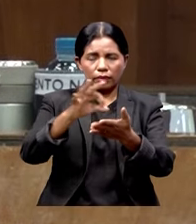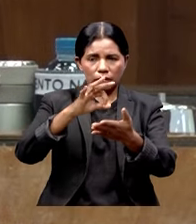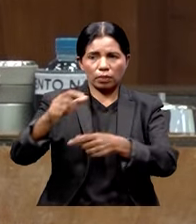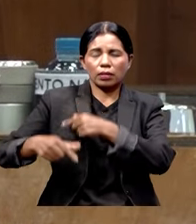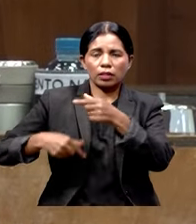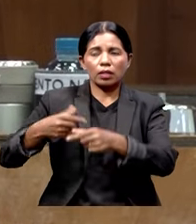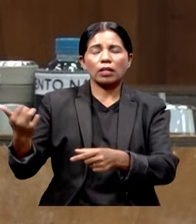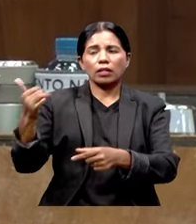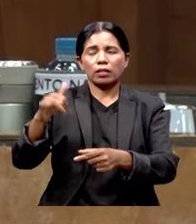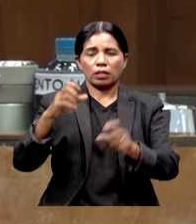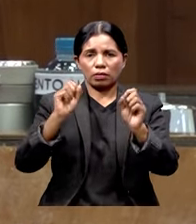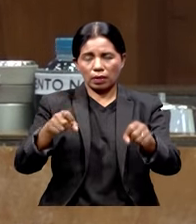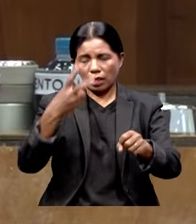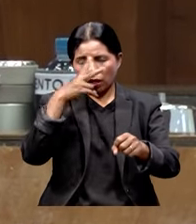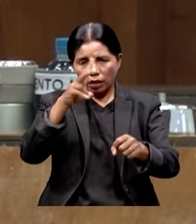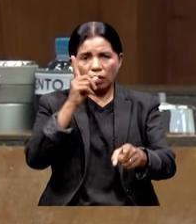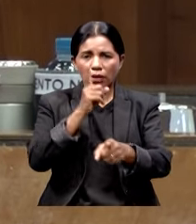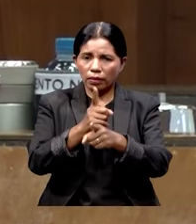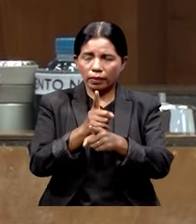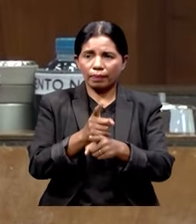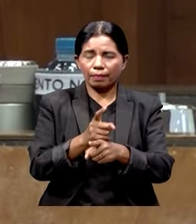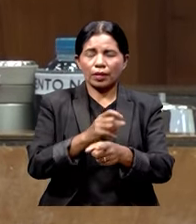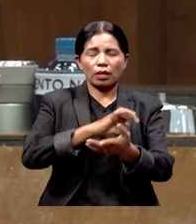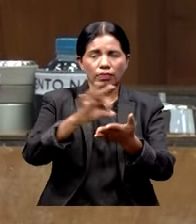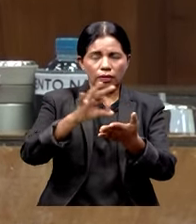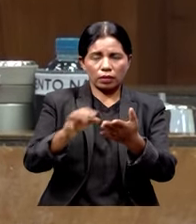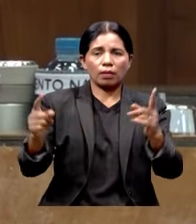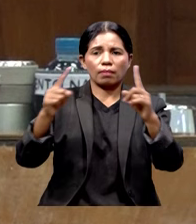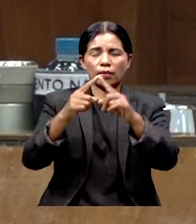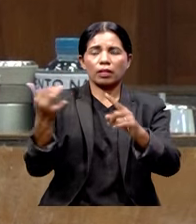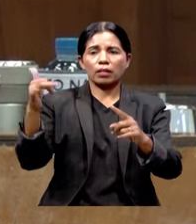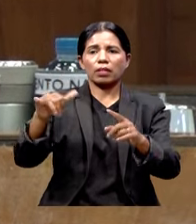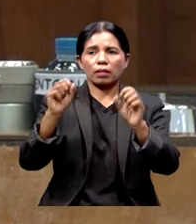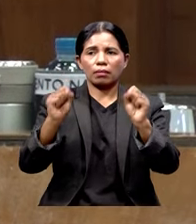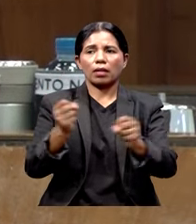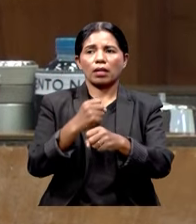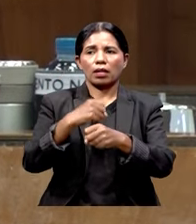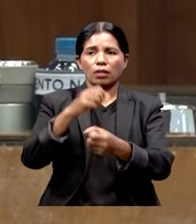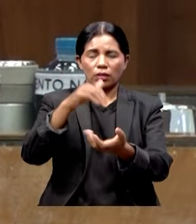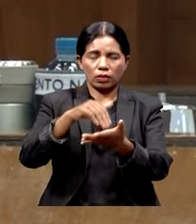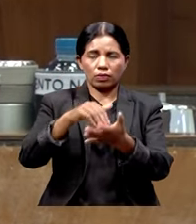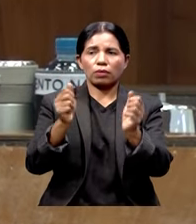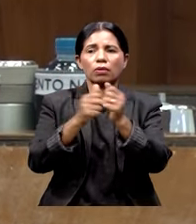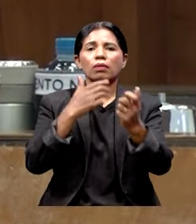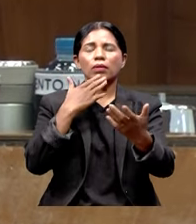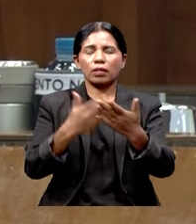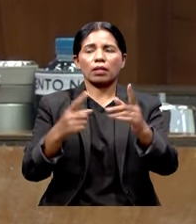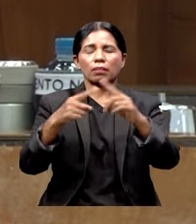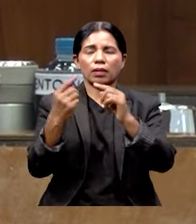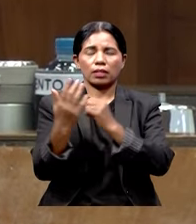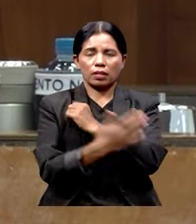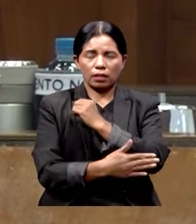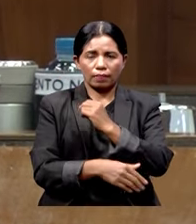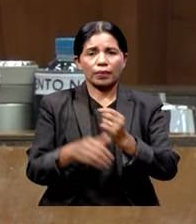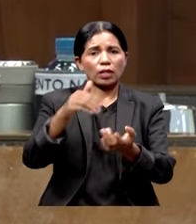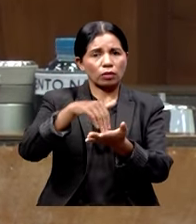sira para tu hare de los ho di halo formação per sira sira bela halo halo estudo di dia pai ten rai. Tuir estudo ne